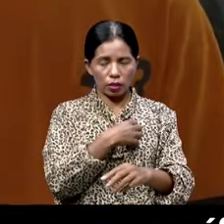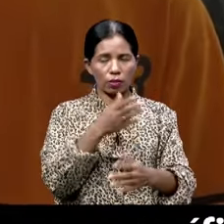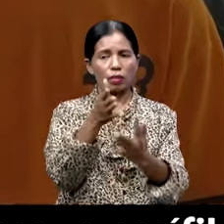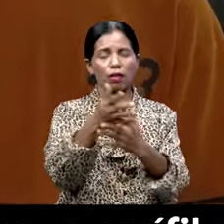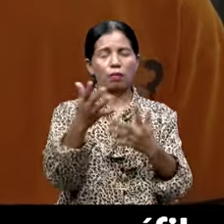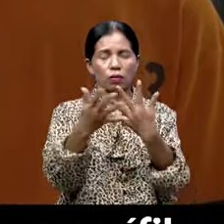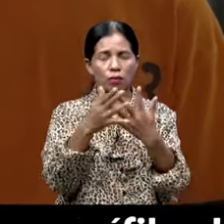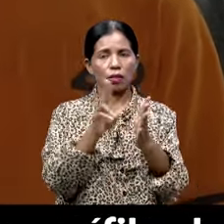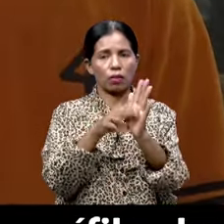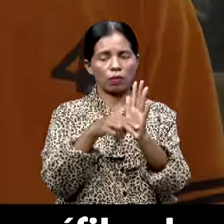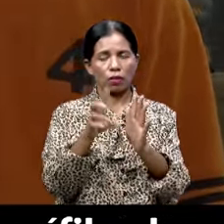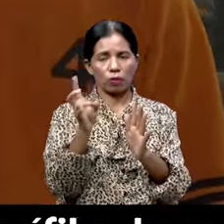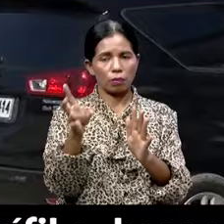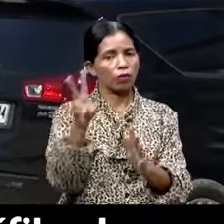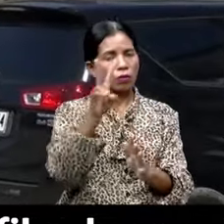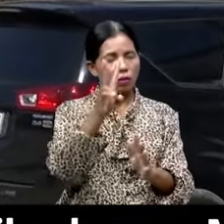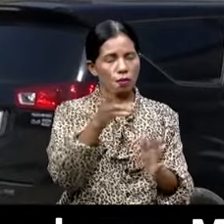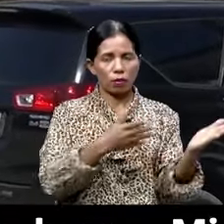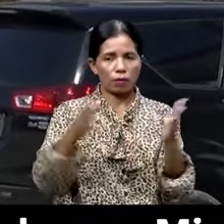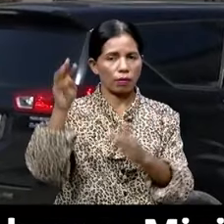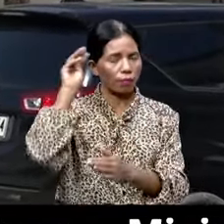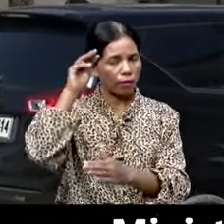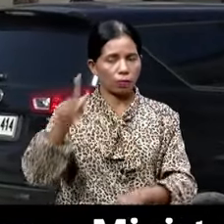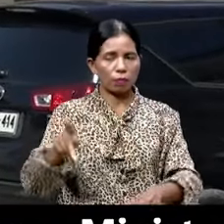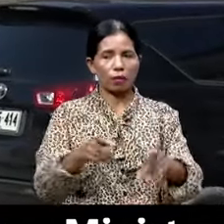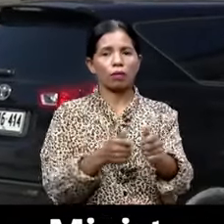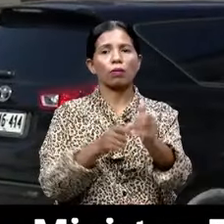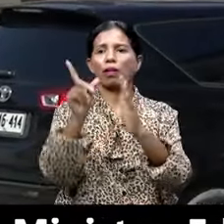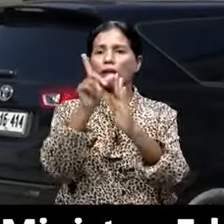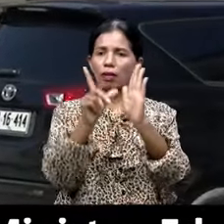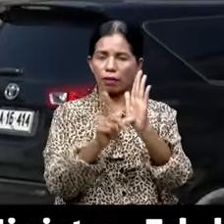moloka presenta ba Ministério Público ato processa tuir lei. João Carlos Tomás Soares, GMN.